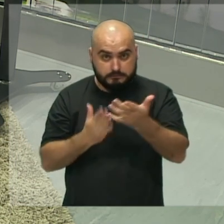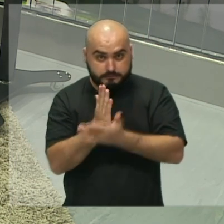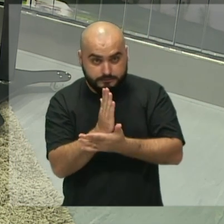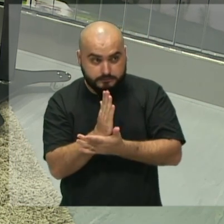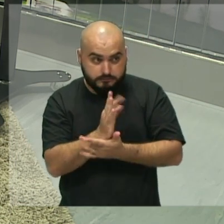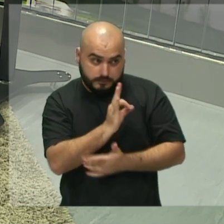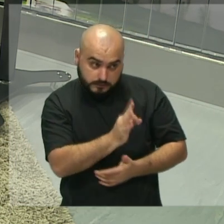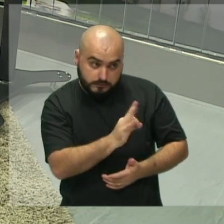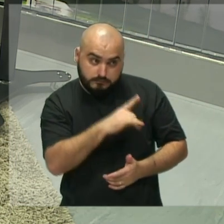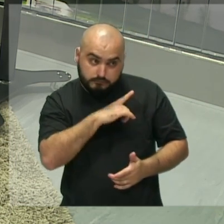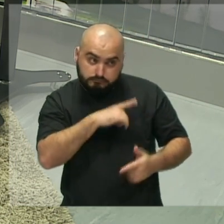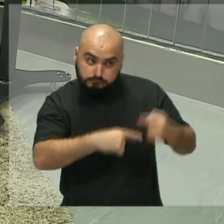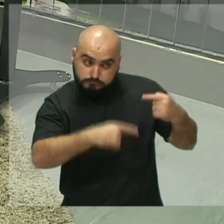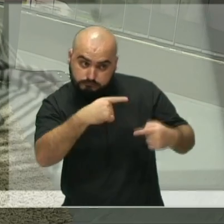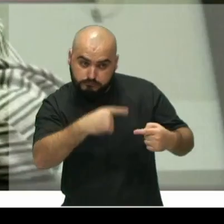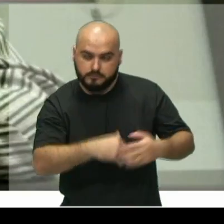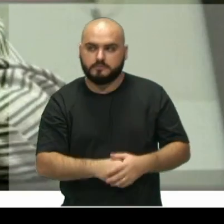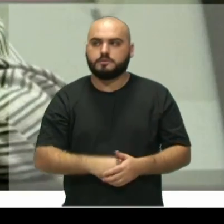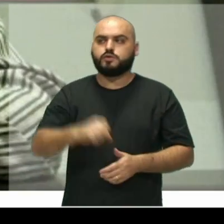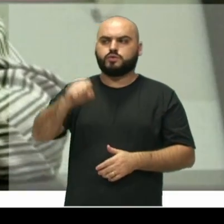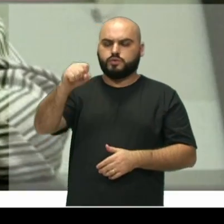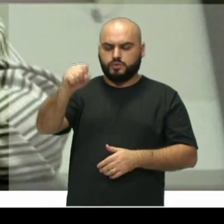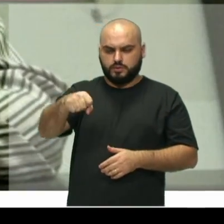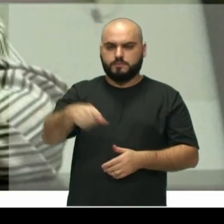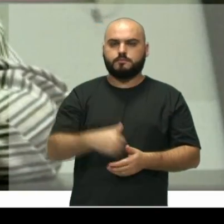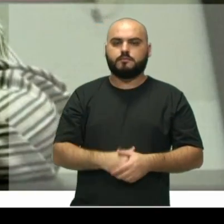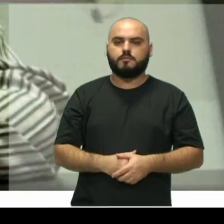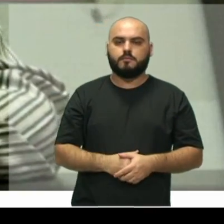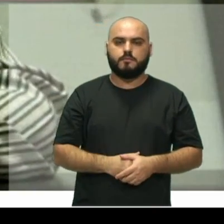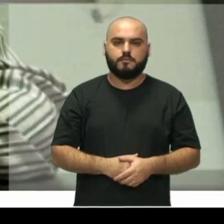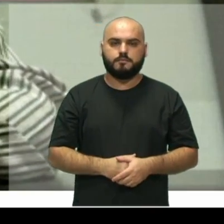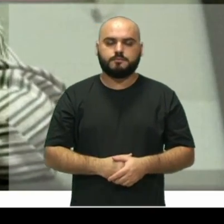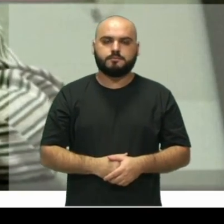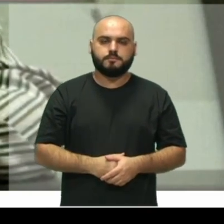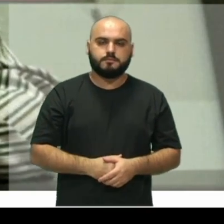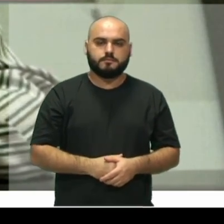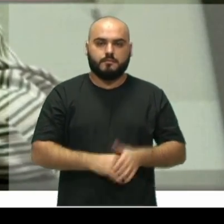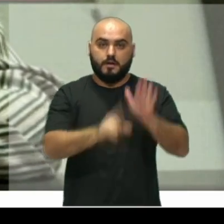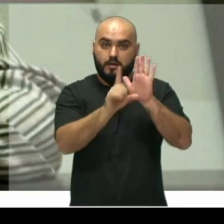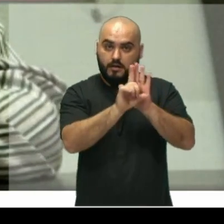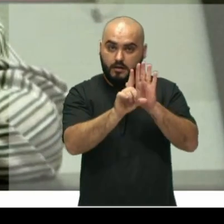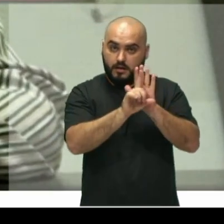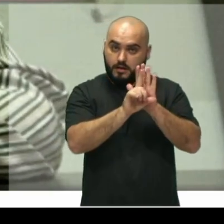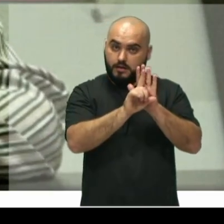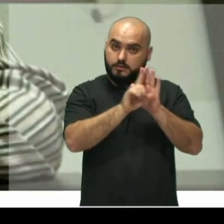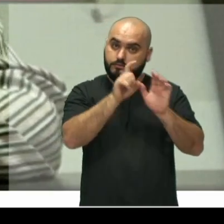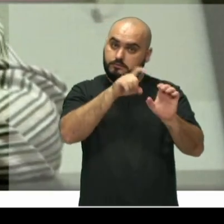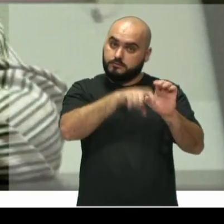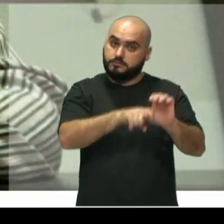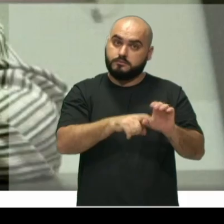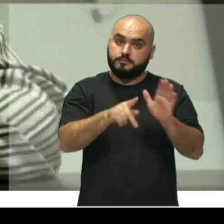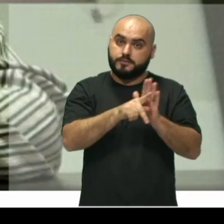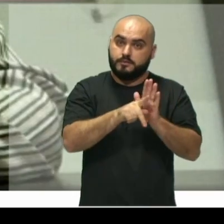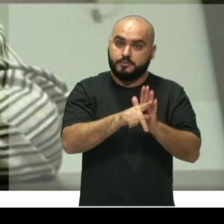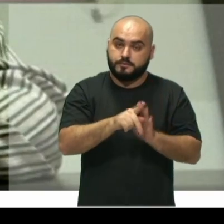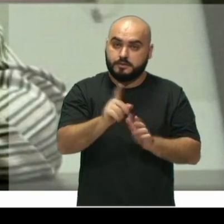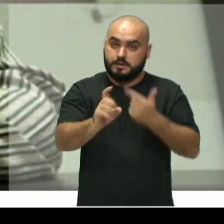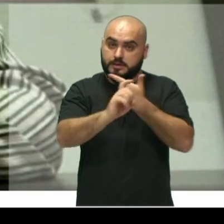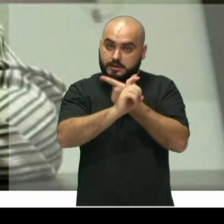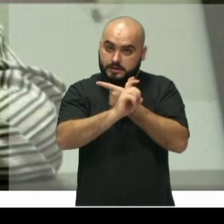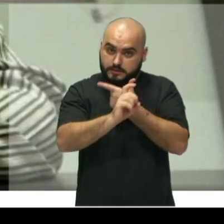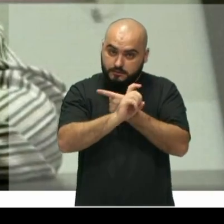vereador? Sim, Maurício, é uma legislação que depende do Executivo, né? Nós estamos tratando ela aqui no